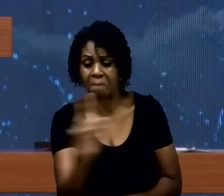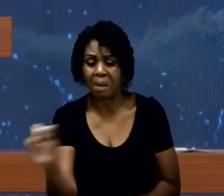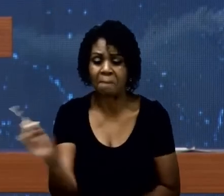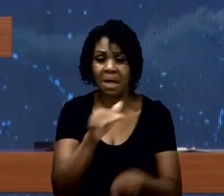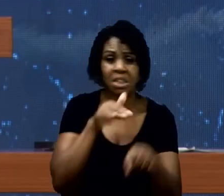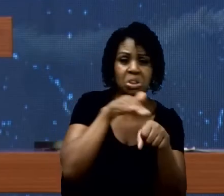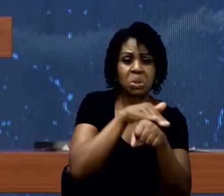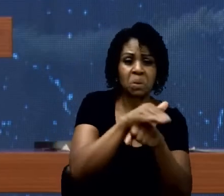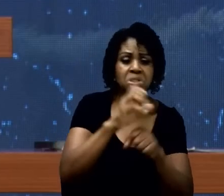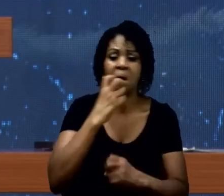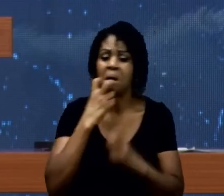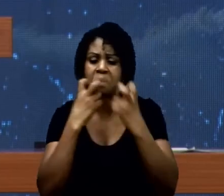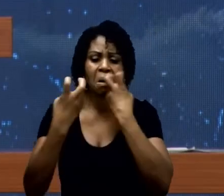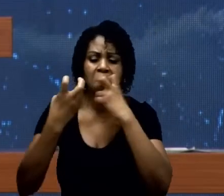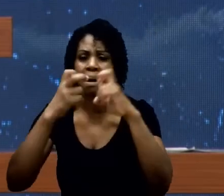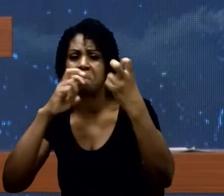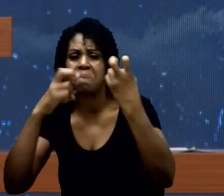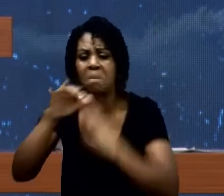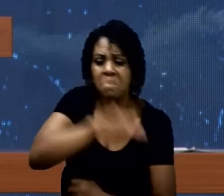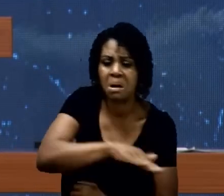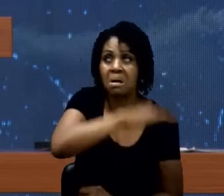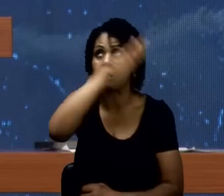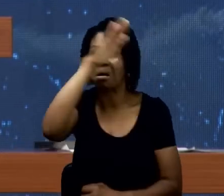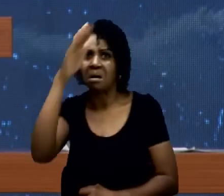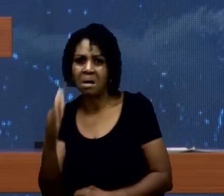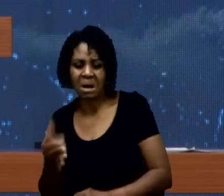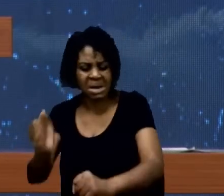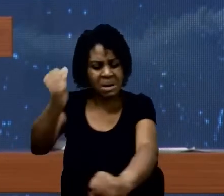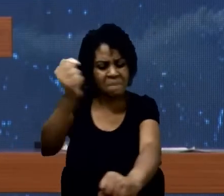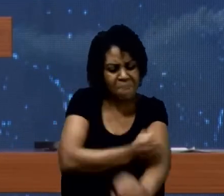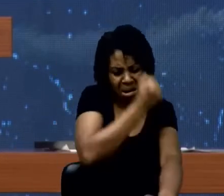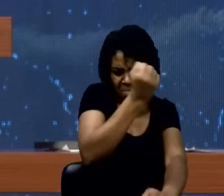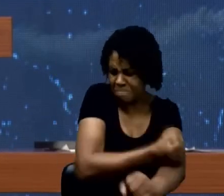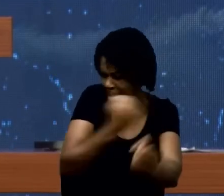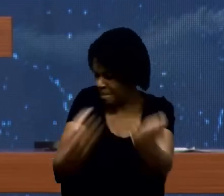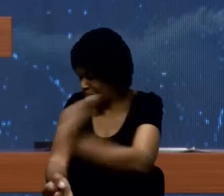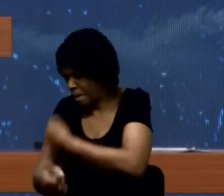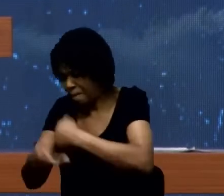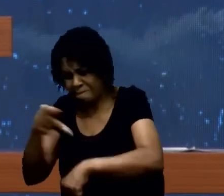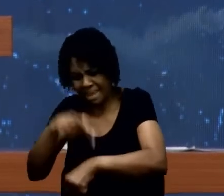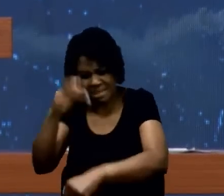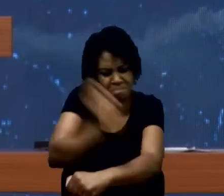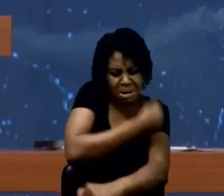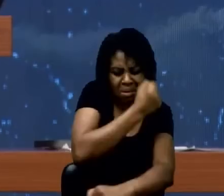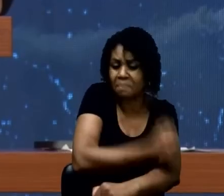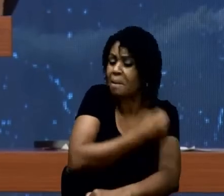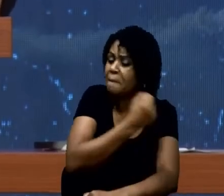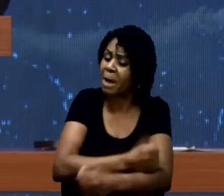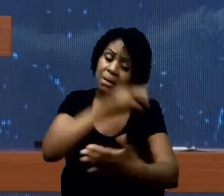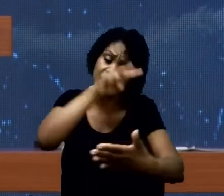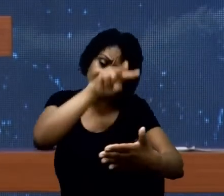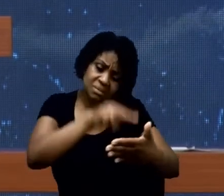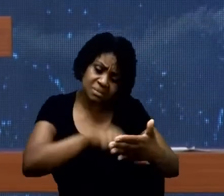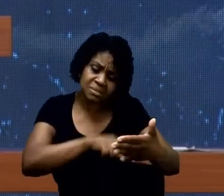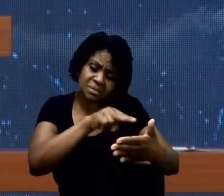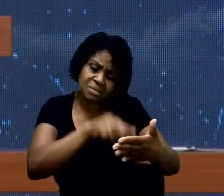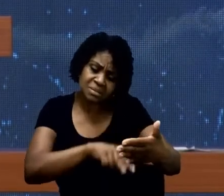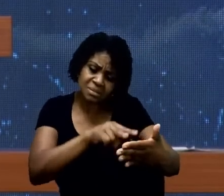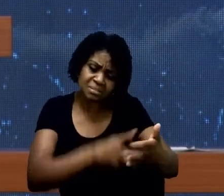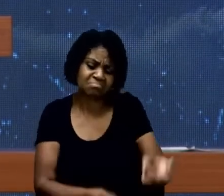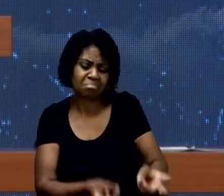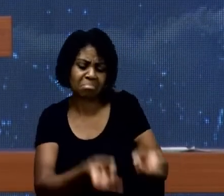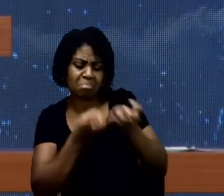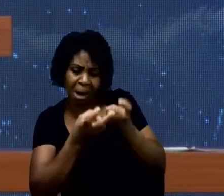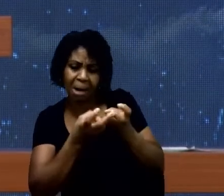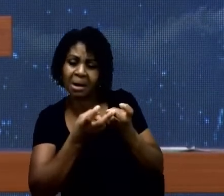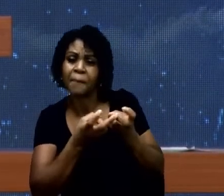clamando por entre os sepulcros e pelos montes, ferindo-se com pedras. Você leu do versículo 2 ao versículo